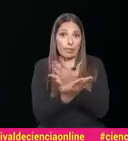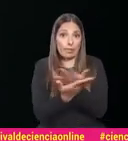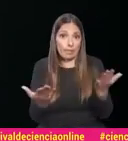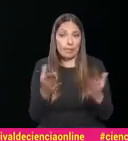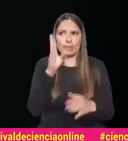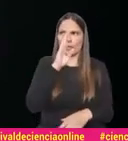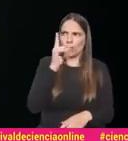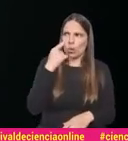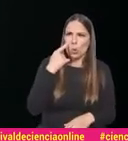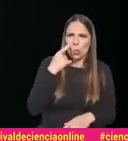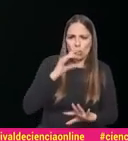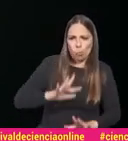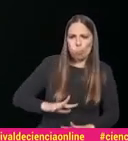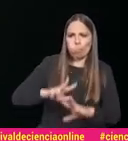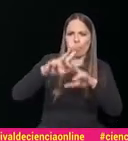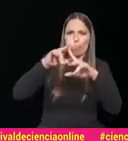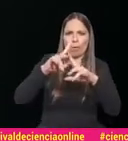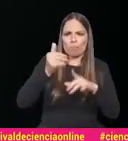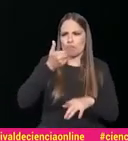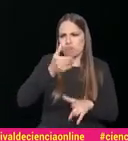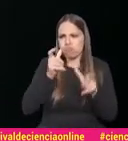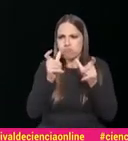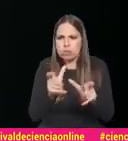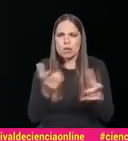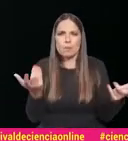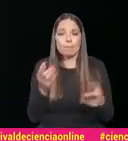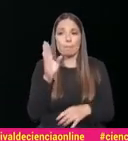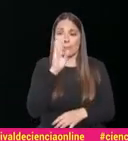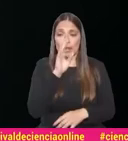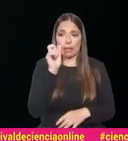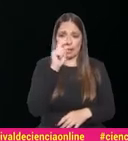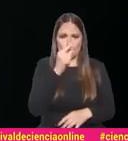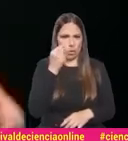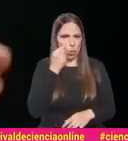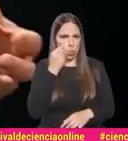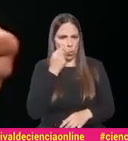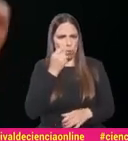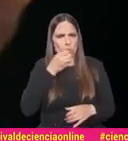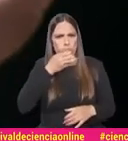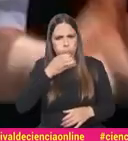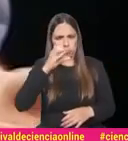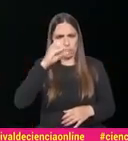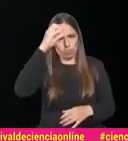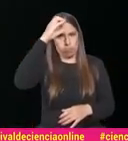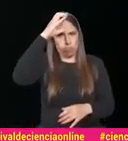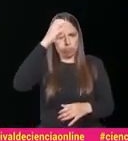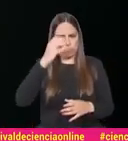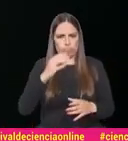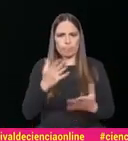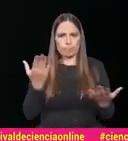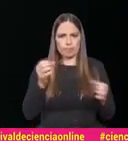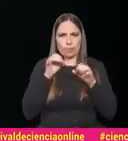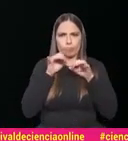mais conhecimento que conseguimos dominar o risco. Portanto, são aqueles que dominam o conhecimento, que produzem e têm a capacidade de